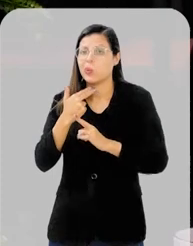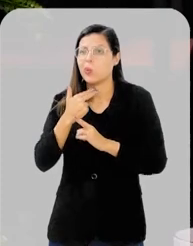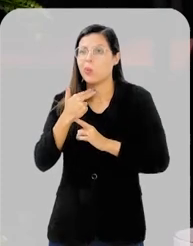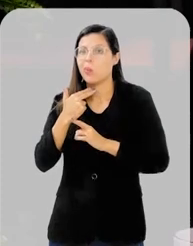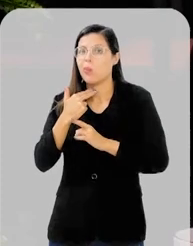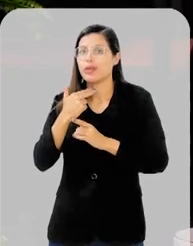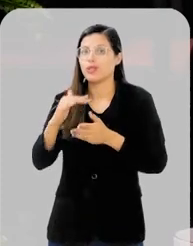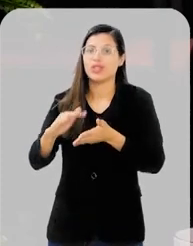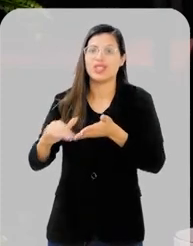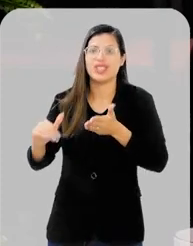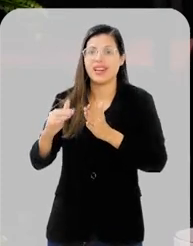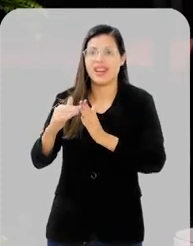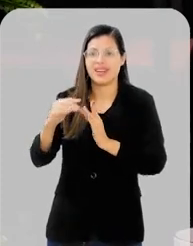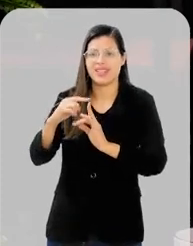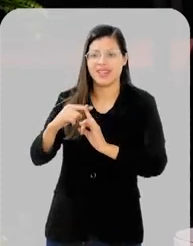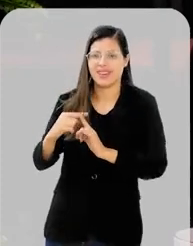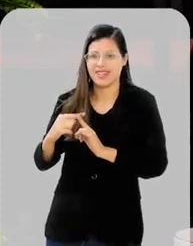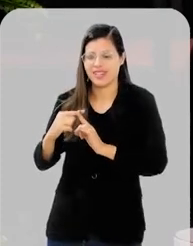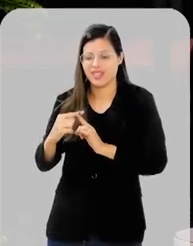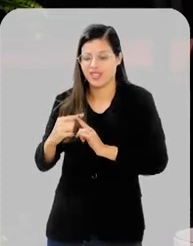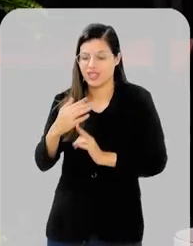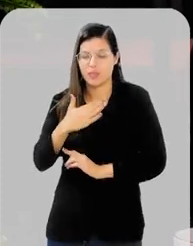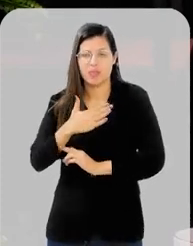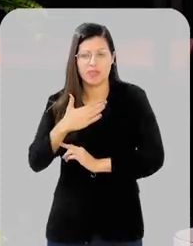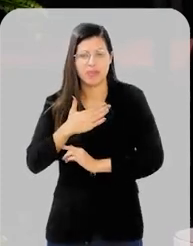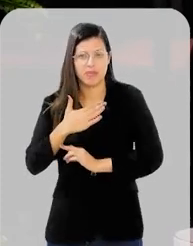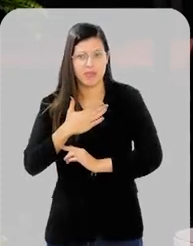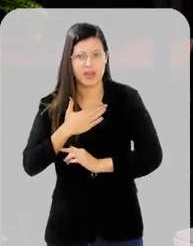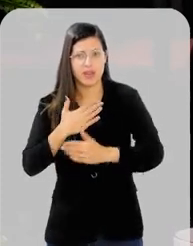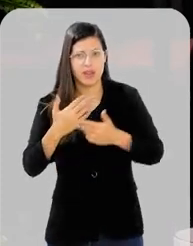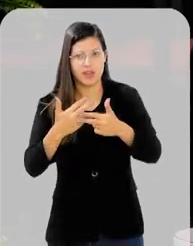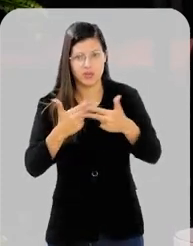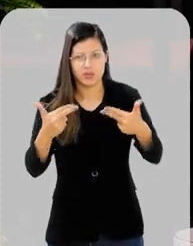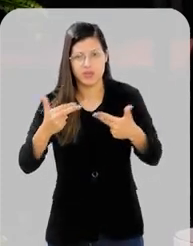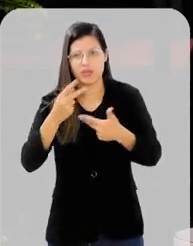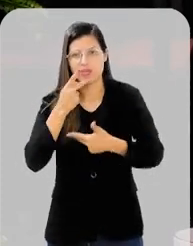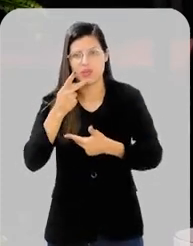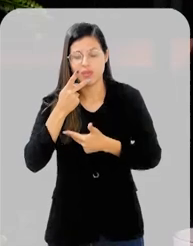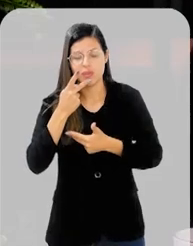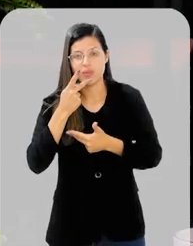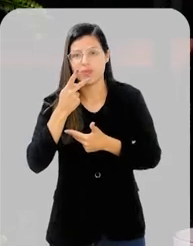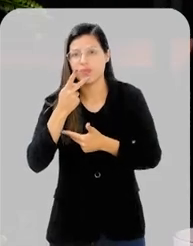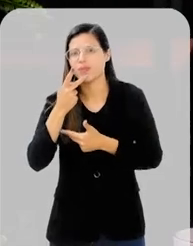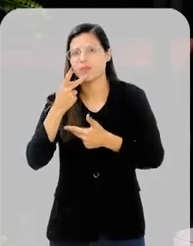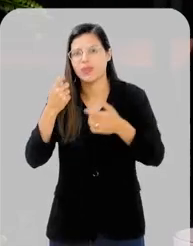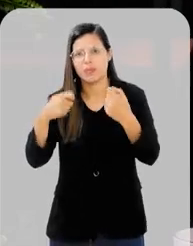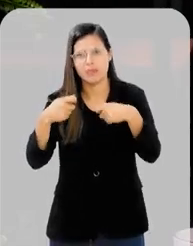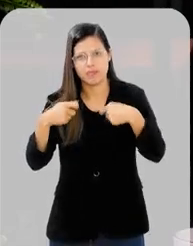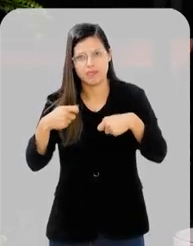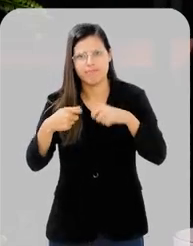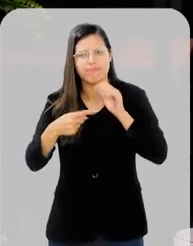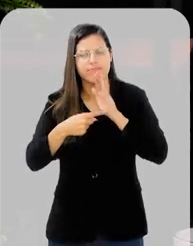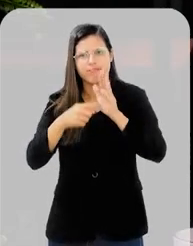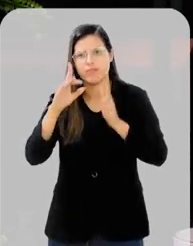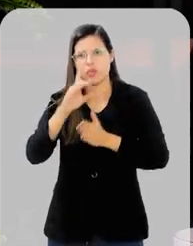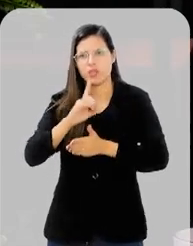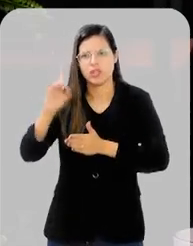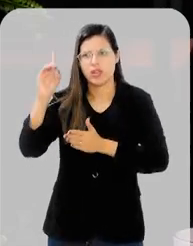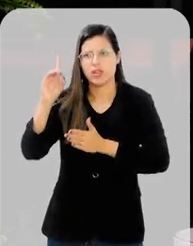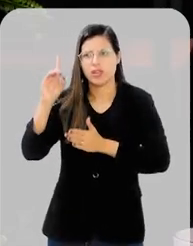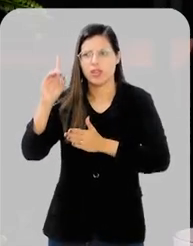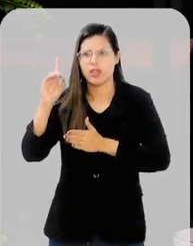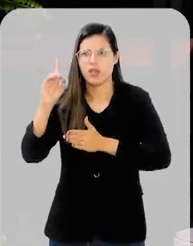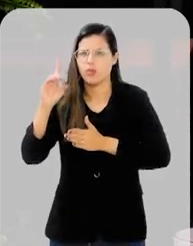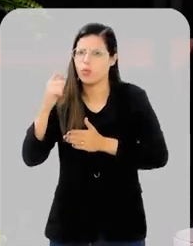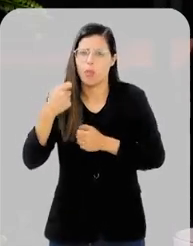a igreja de mim porque ela está comigo então os valores as coisas que eu digo eu preciso falar de Deus mesmo